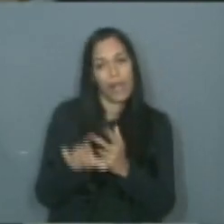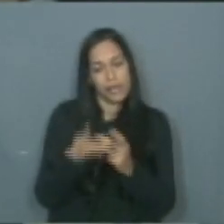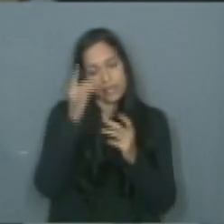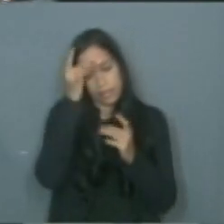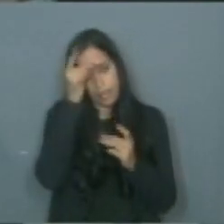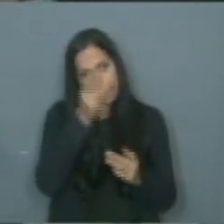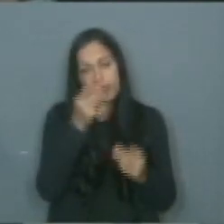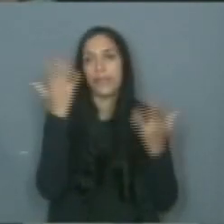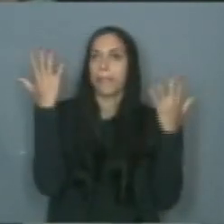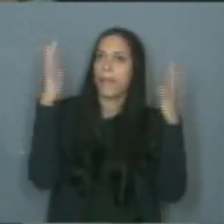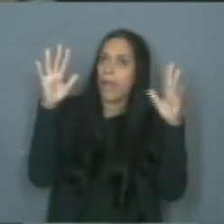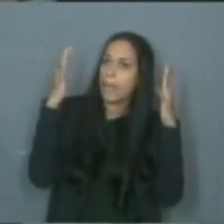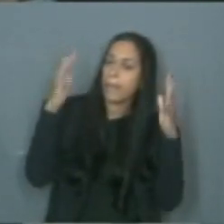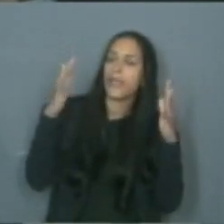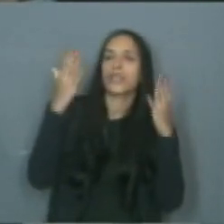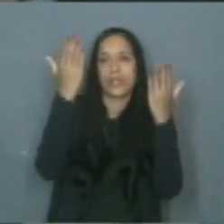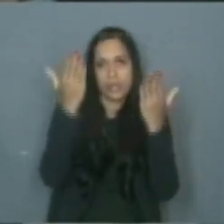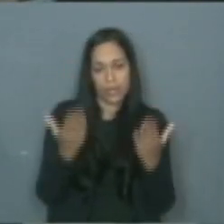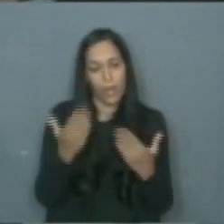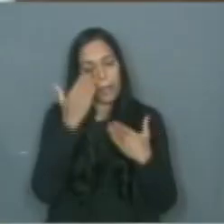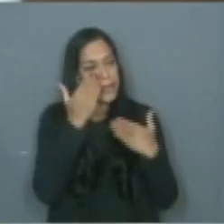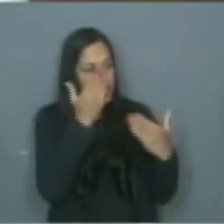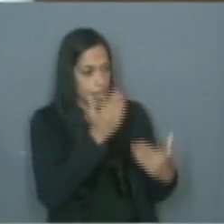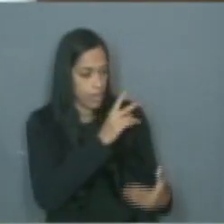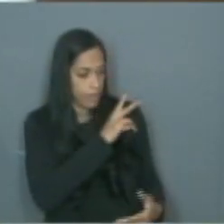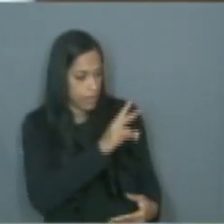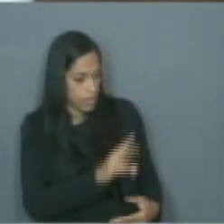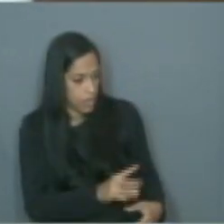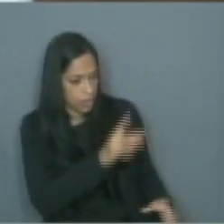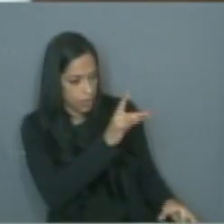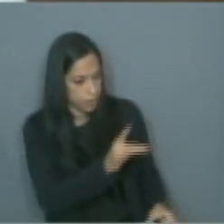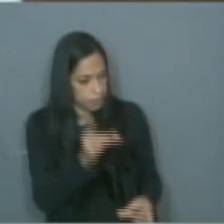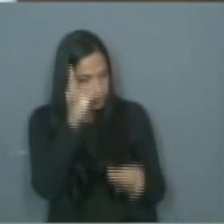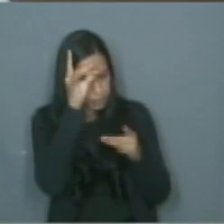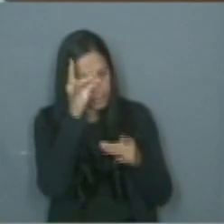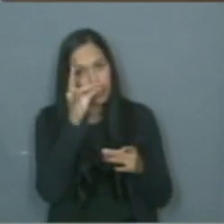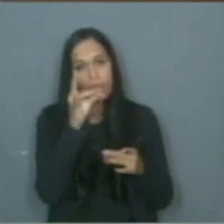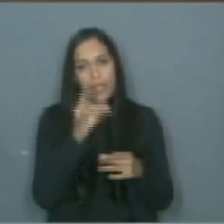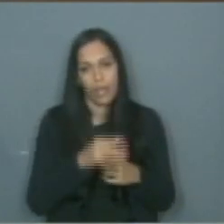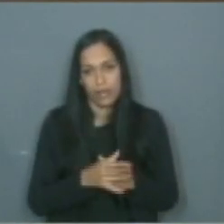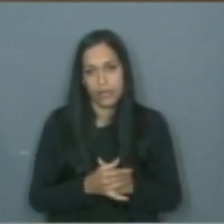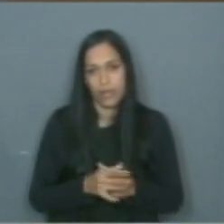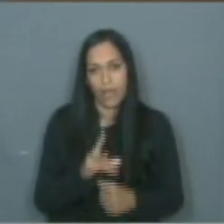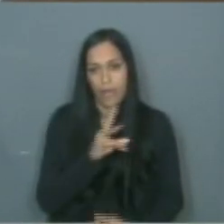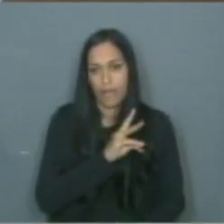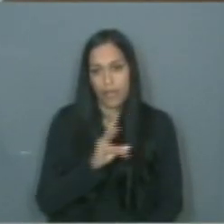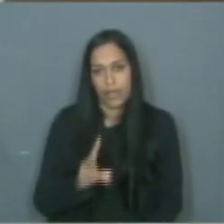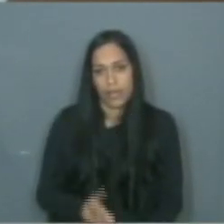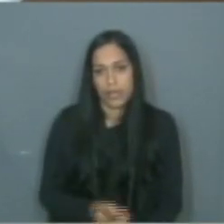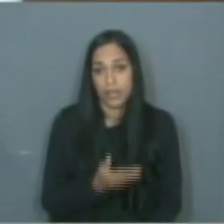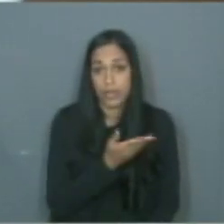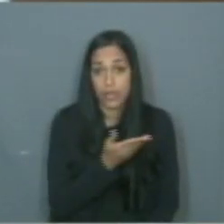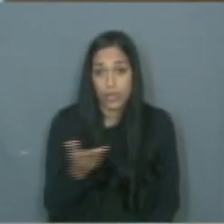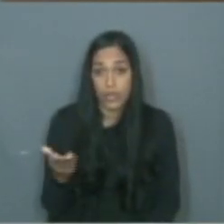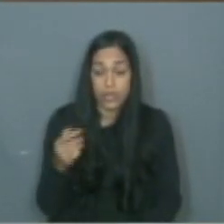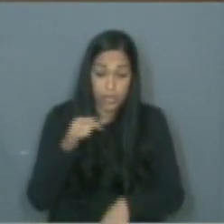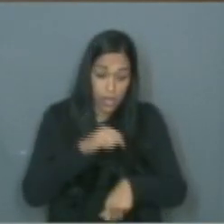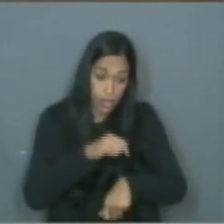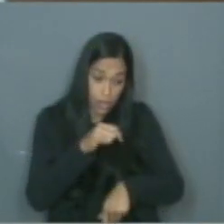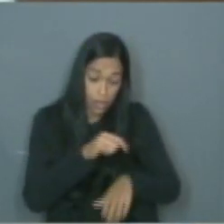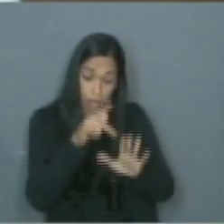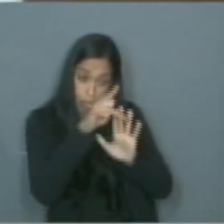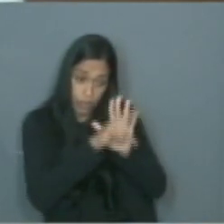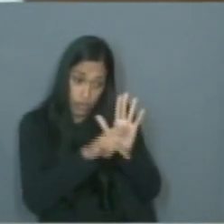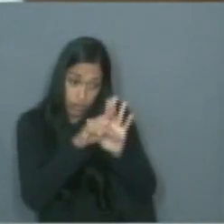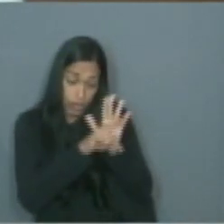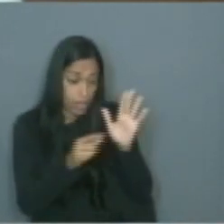e parabenizo mais uma vez, Vossa Excelência. Obrigado, vereador Felipe Alecrim. Incorporo a vossa parte. Vereadores, eu estou falando de um